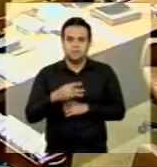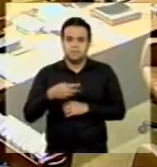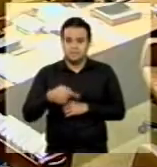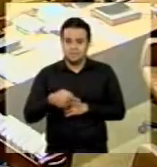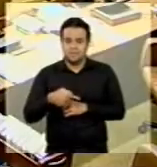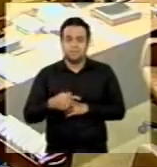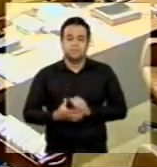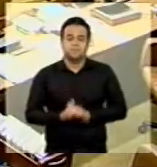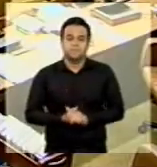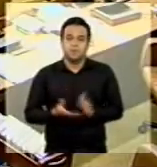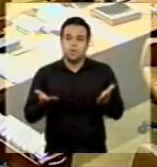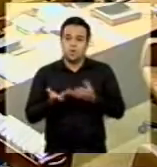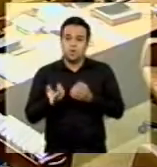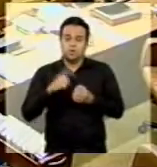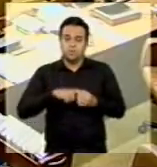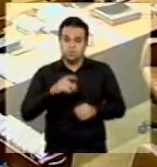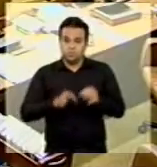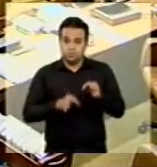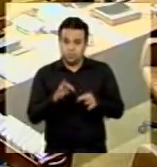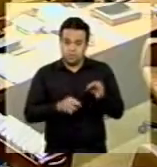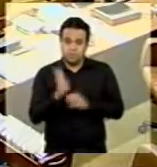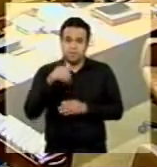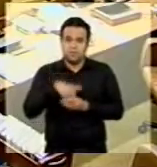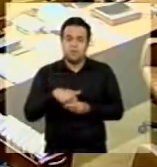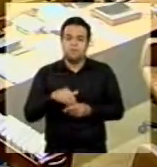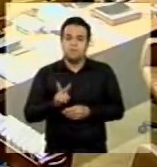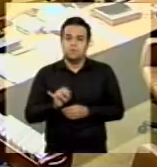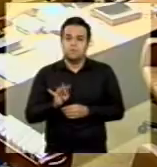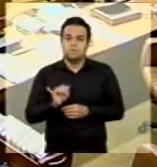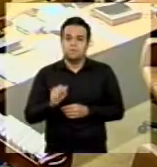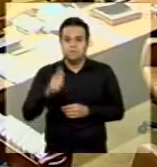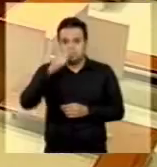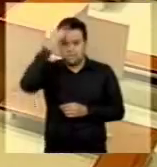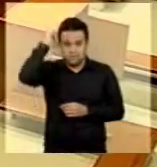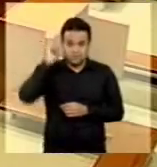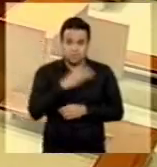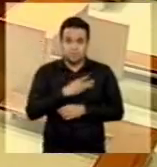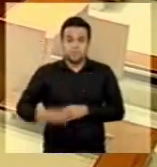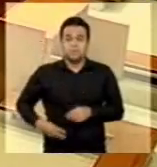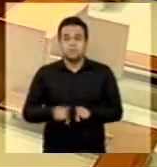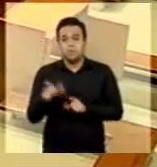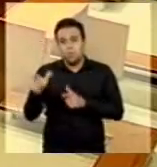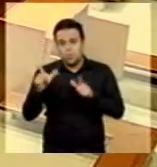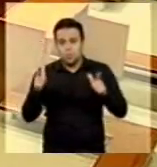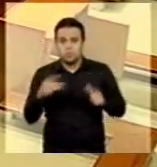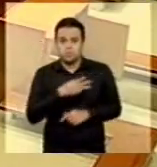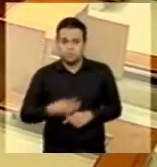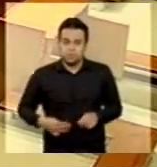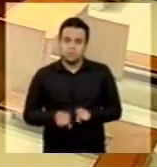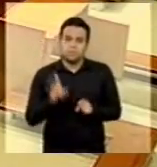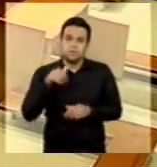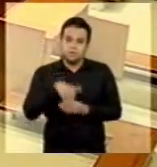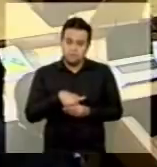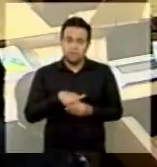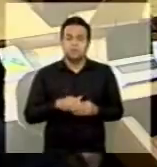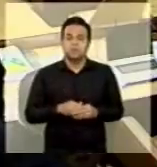937. Hoje retomado o julgamento com o voto de vista do ministro Alexandre de Moraes. Outros ministros também votaram especificamente